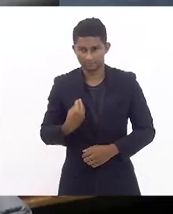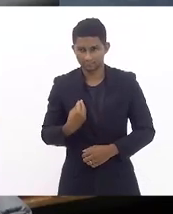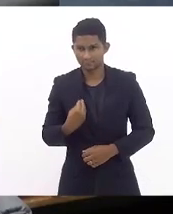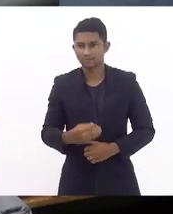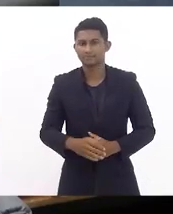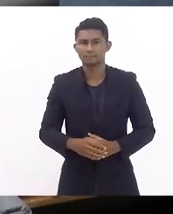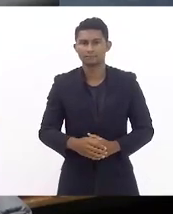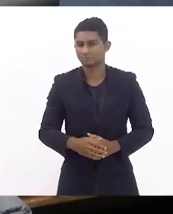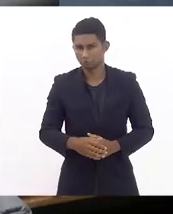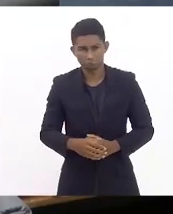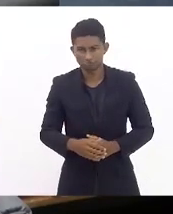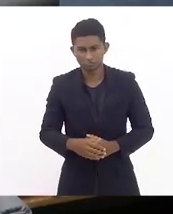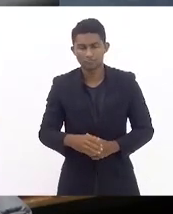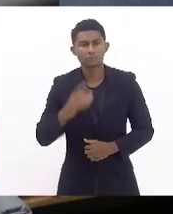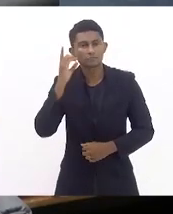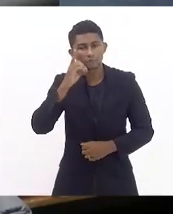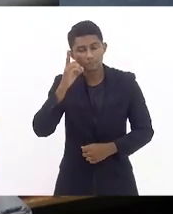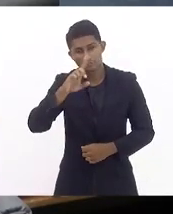Deputado Jari.